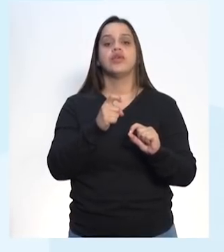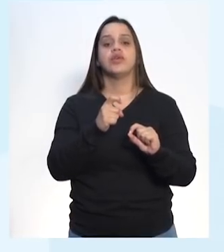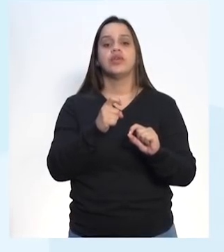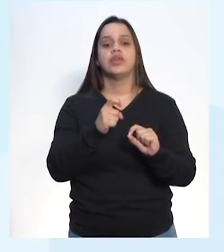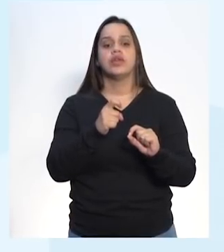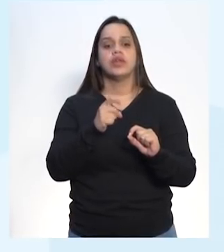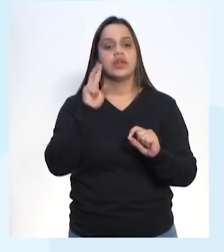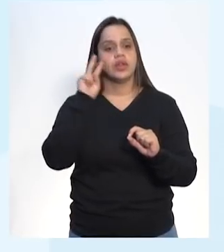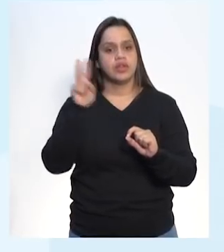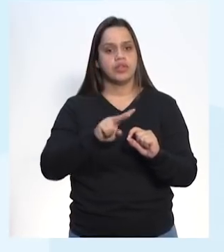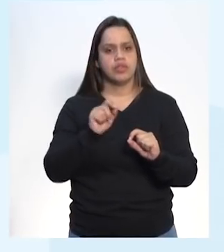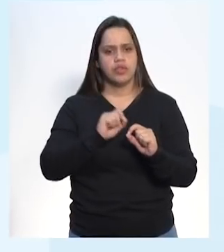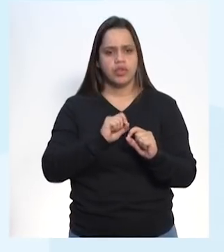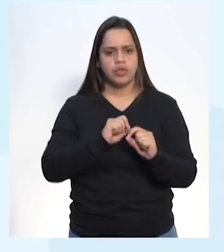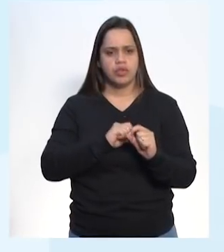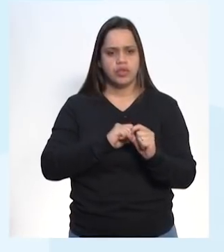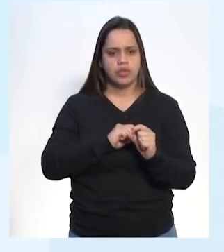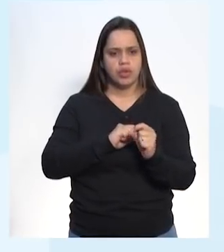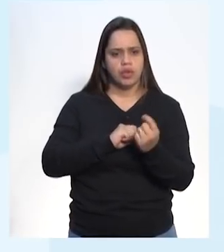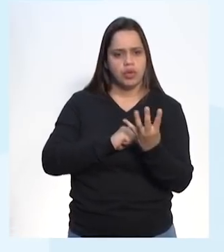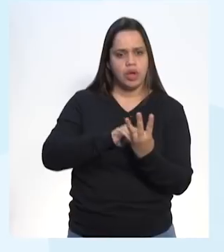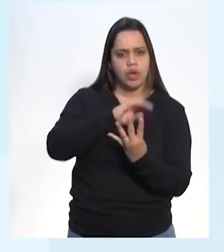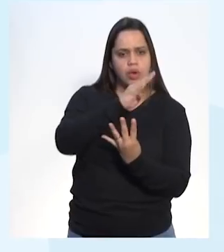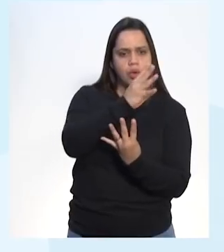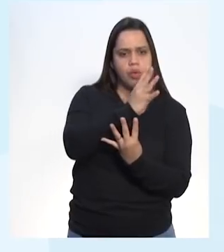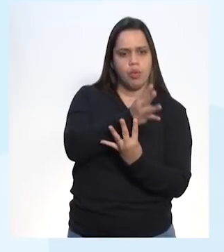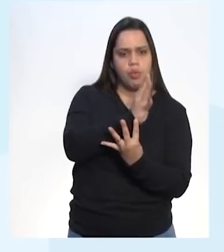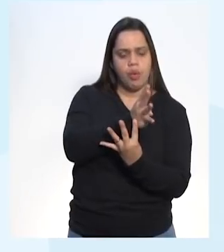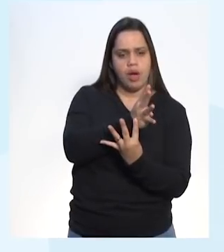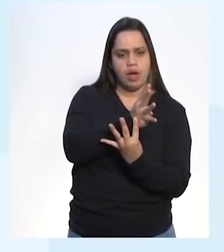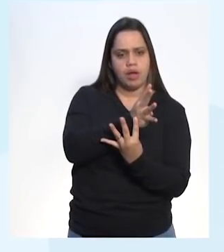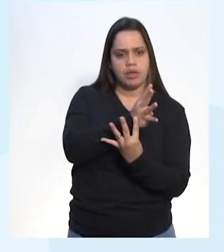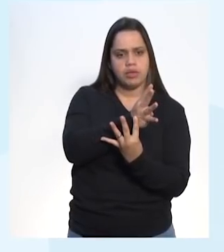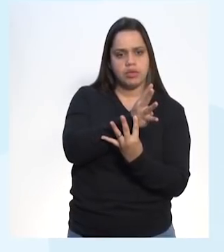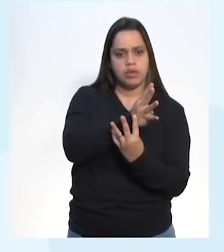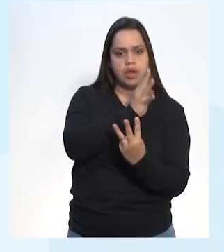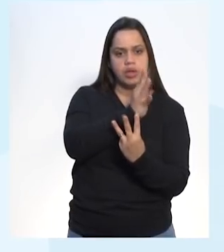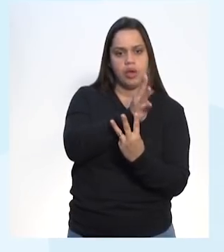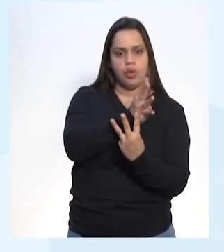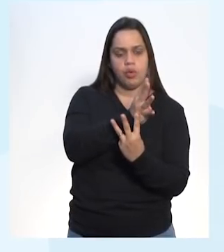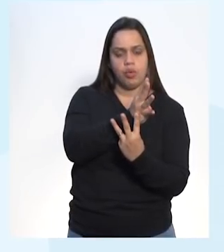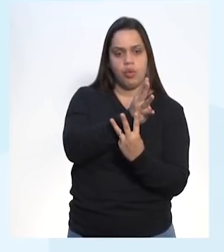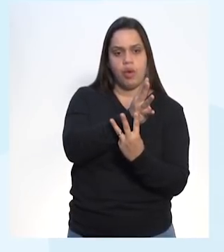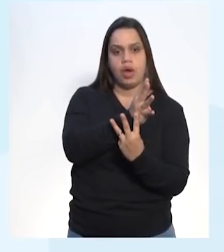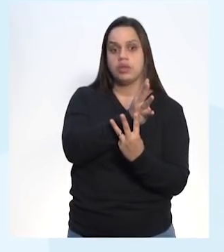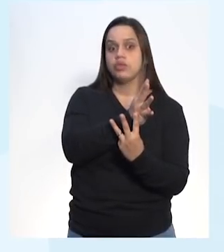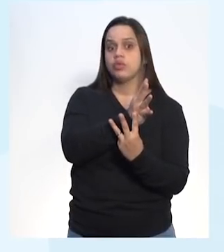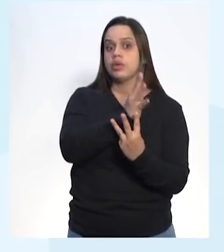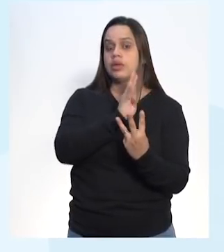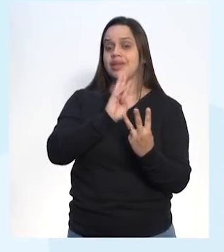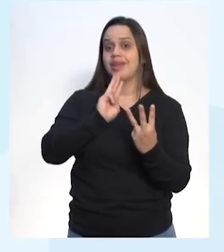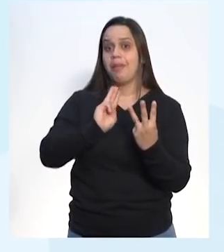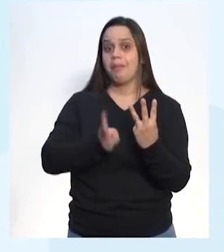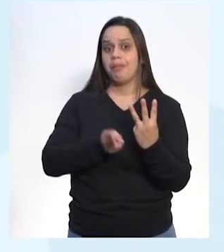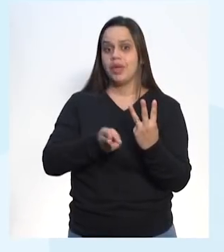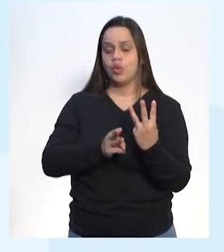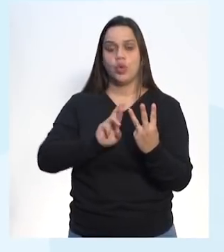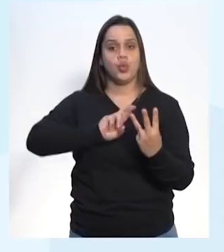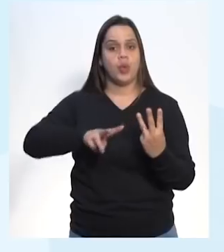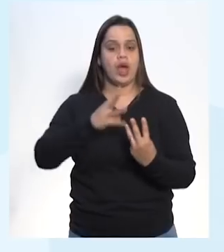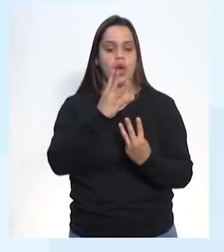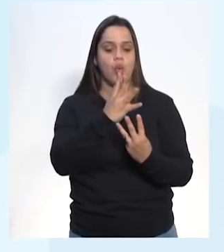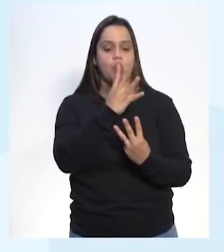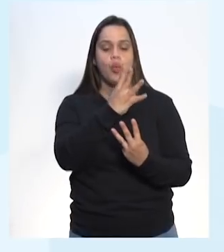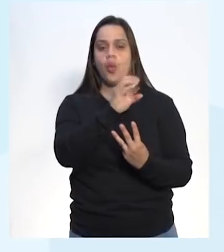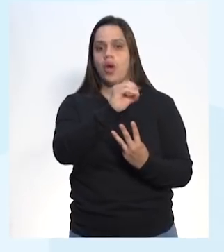nas centenas de milhões, ele representa. Então, são 4 centenas, então não é só 400